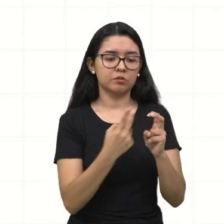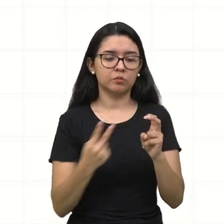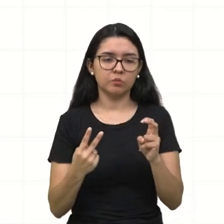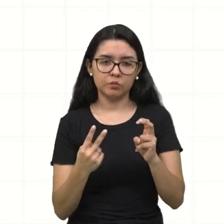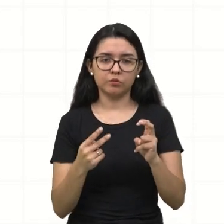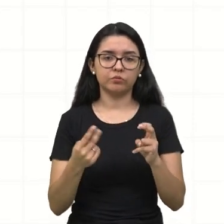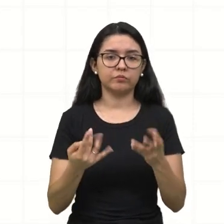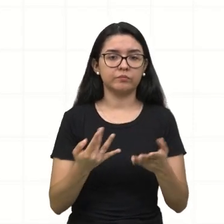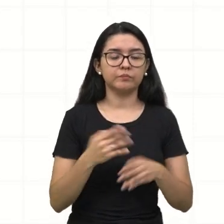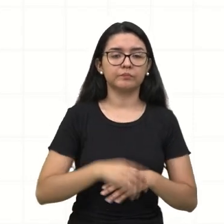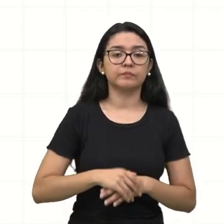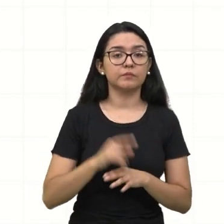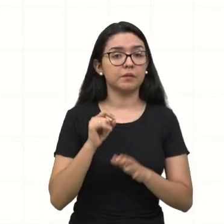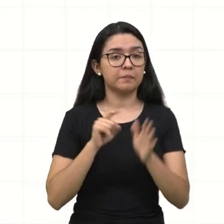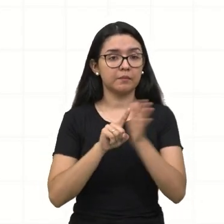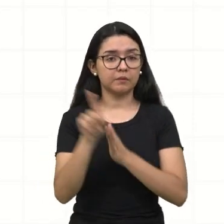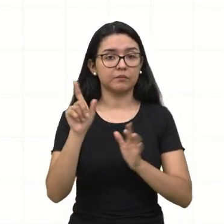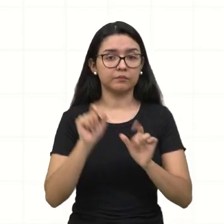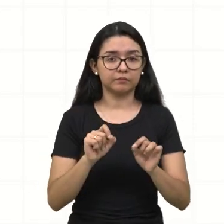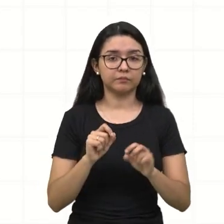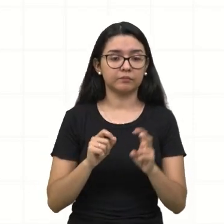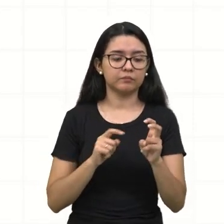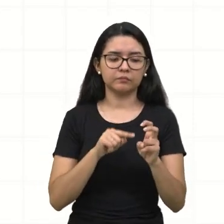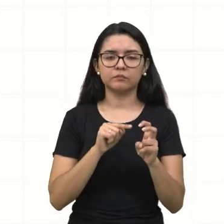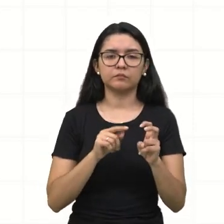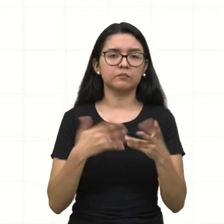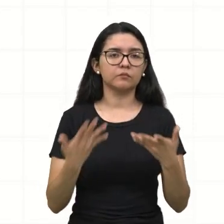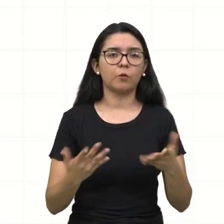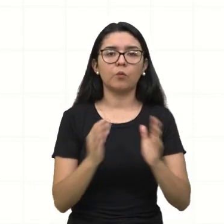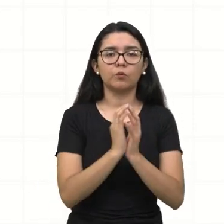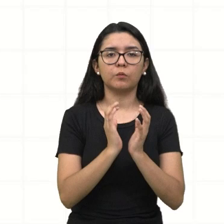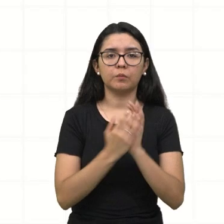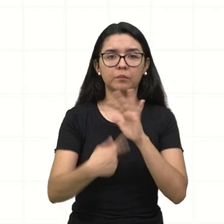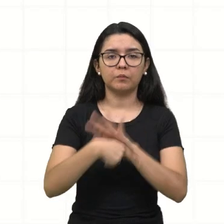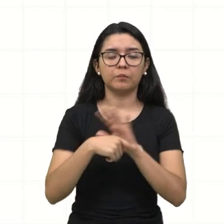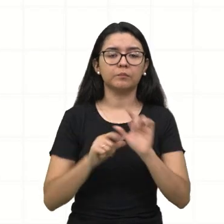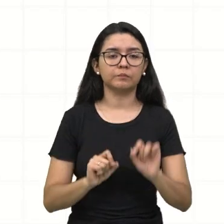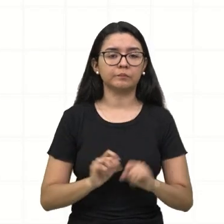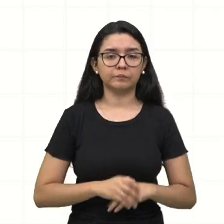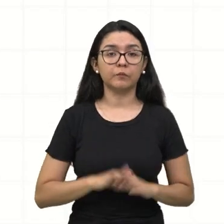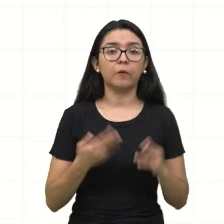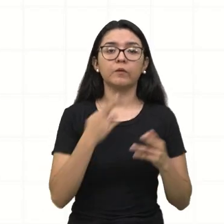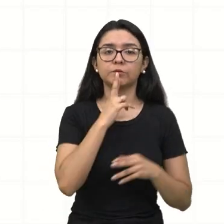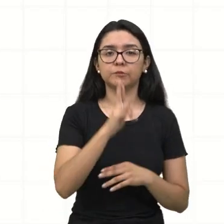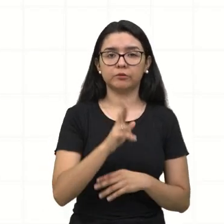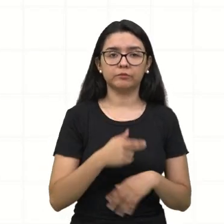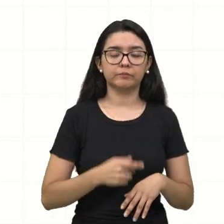3 aqui, fosse o 5, a resposta seria o quê?